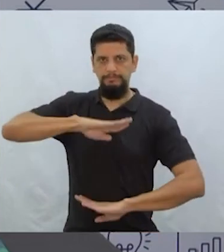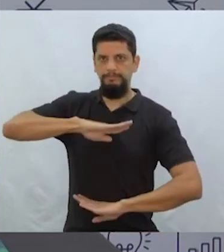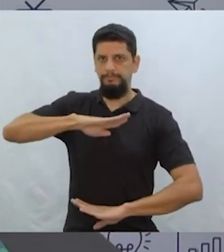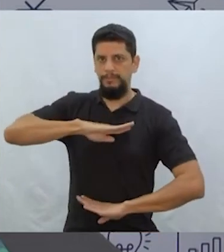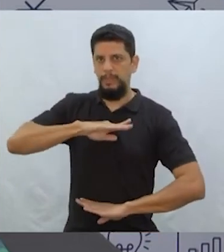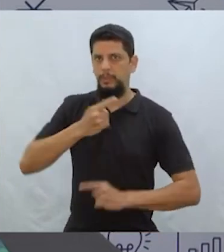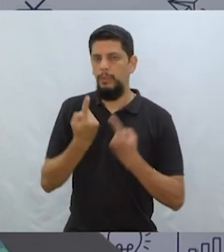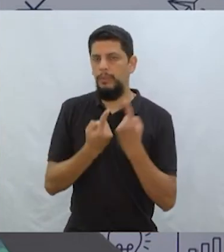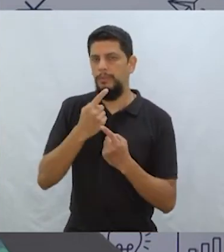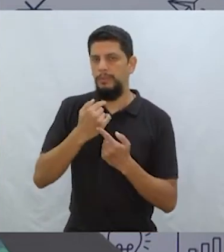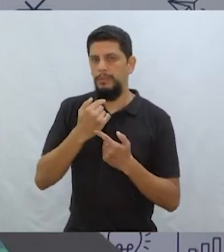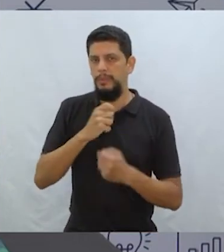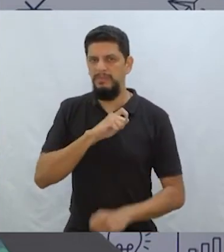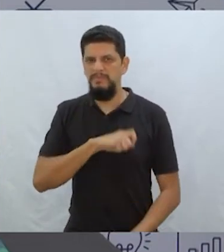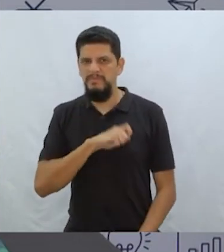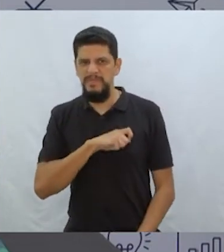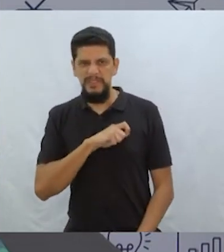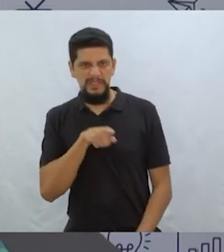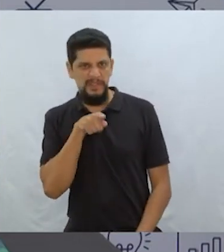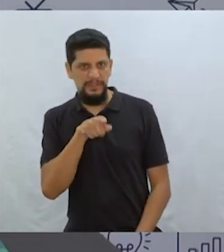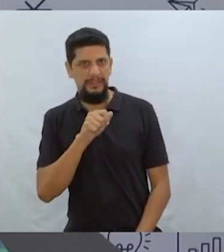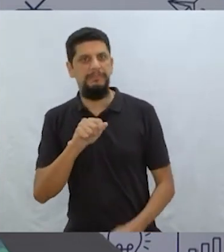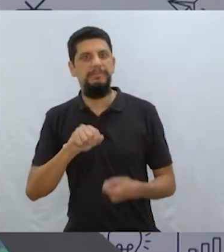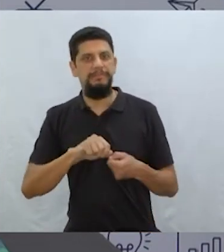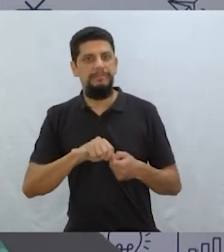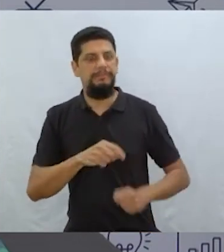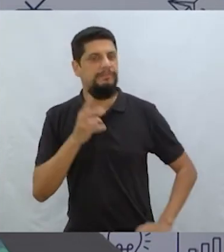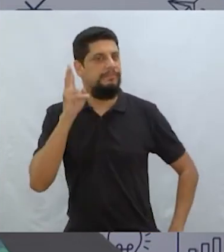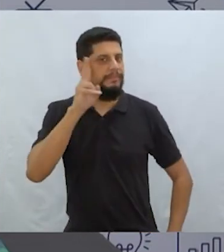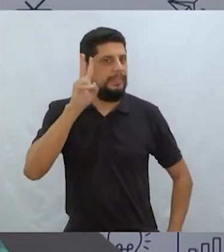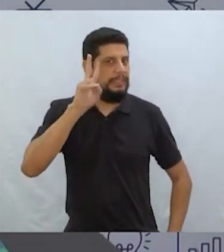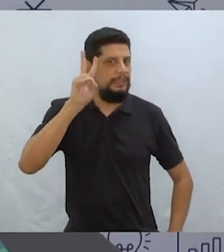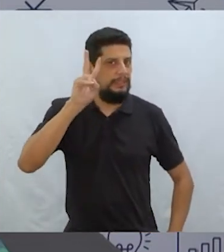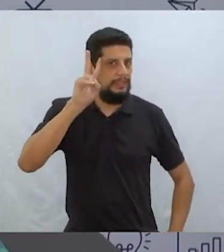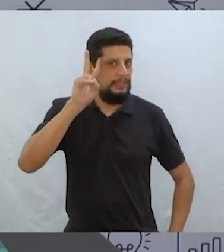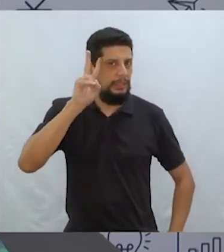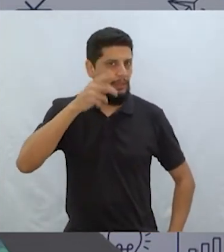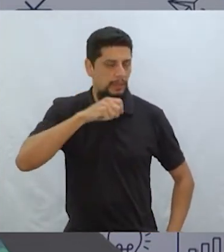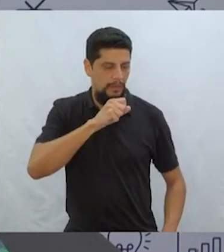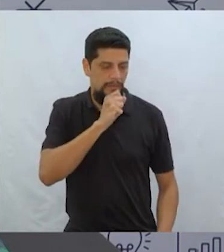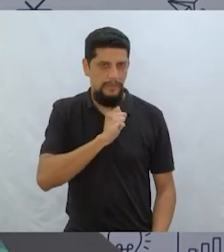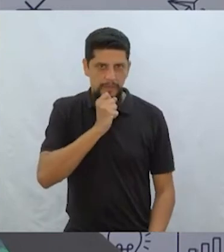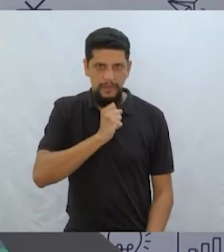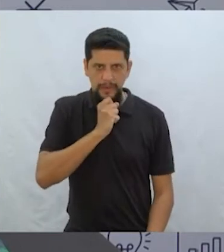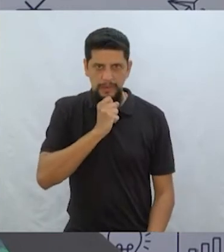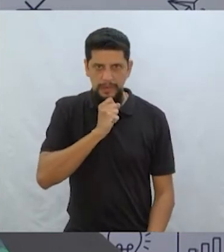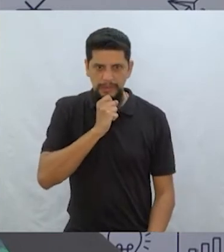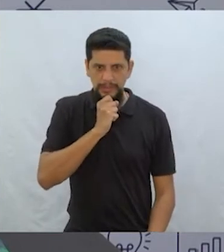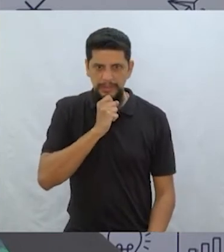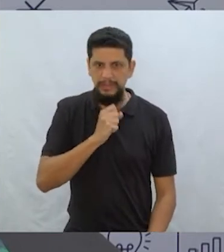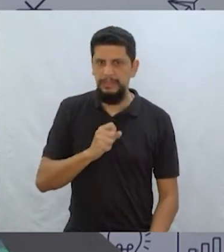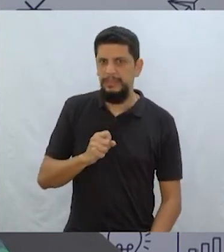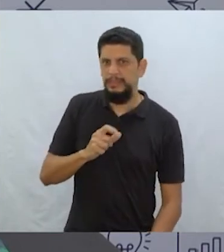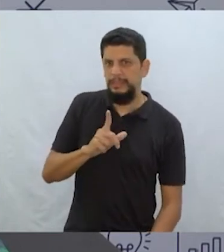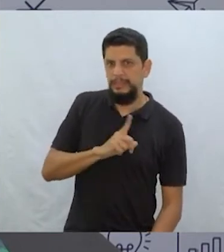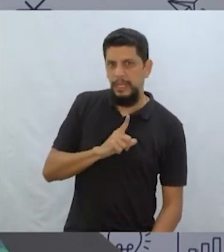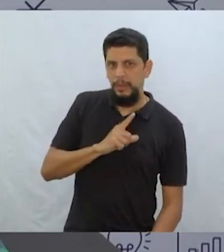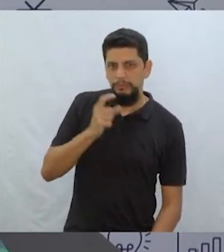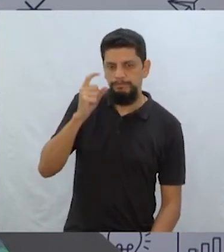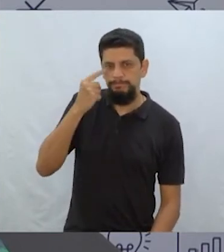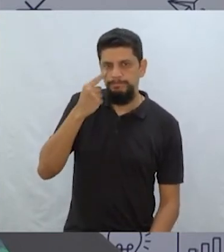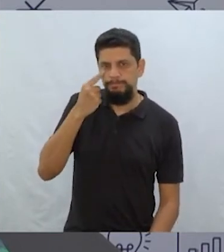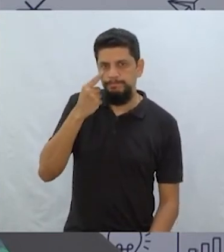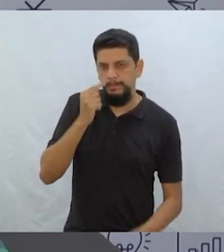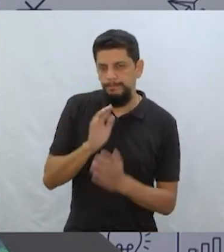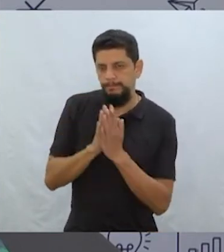situação que brincadeira que você ia fazer lembra o nosso bisavô Arquimedes ele tem ali aqueles